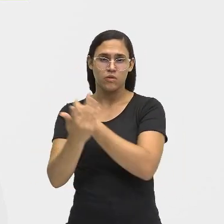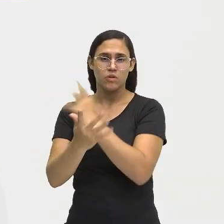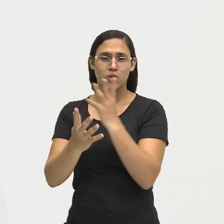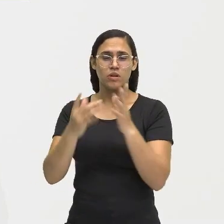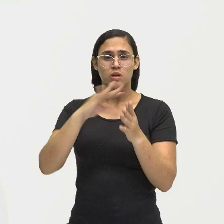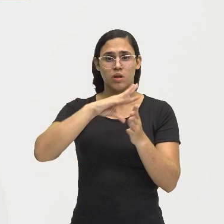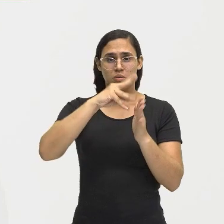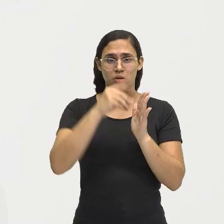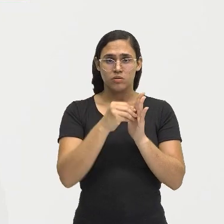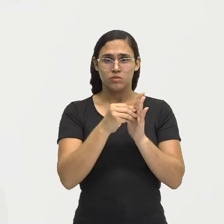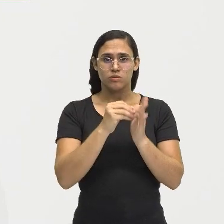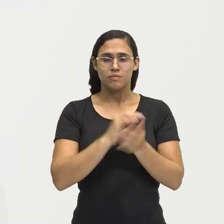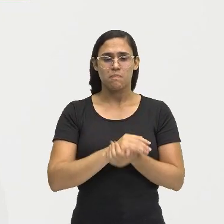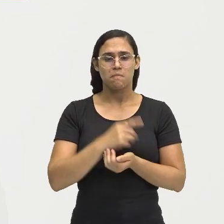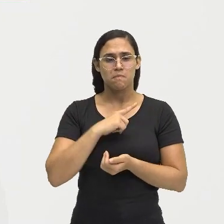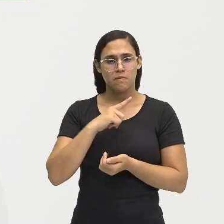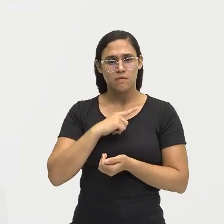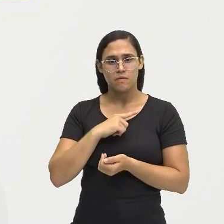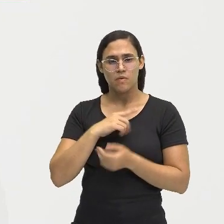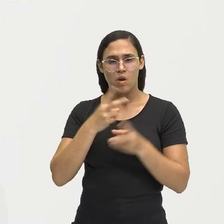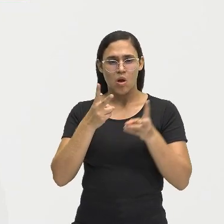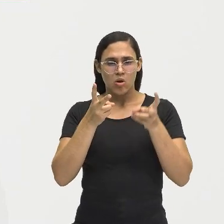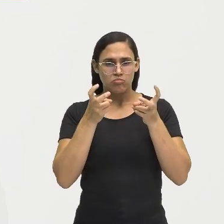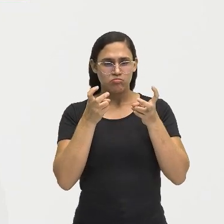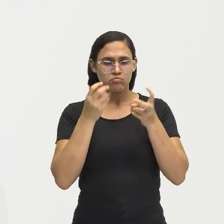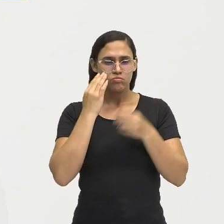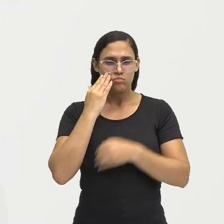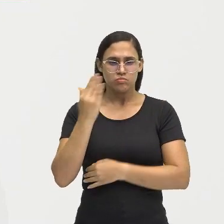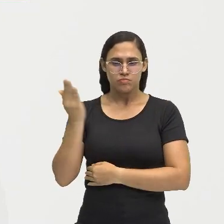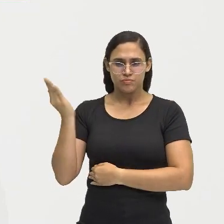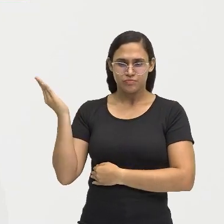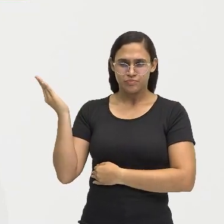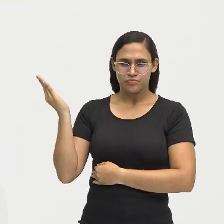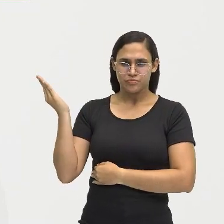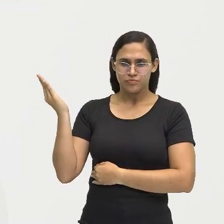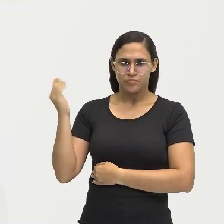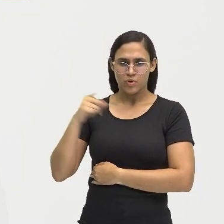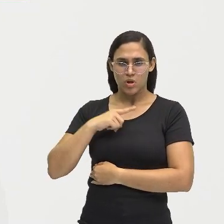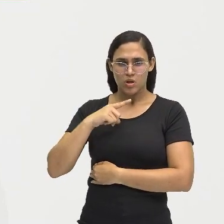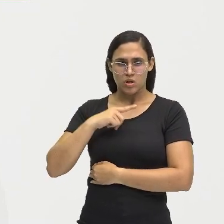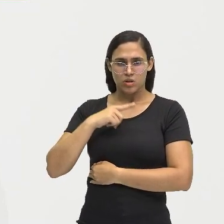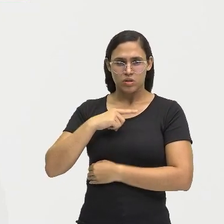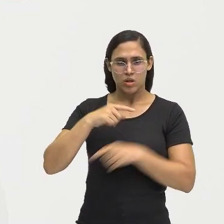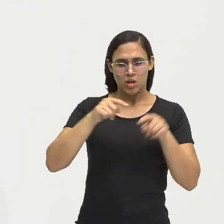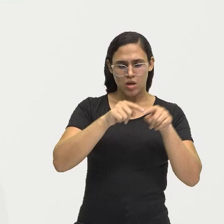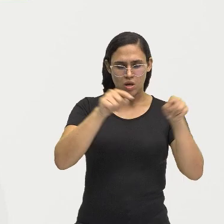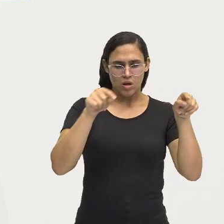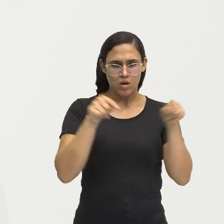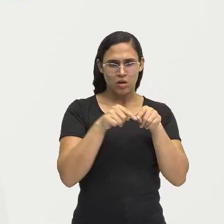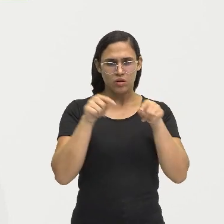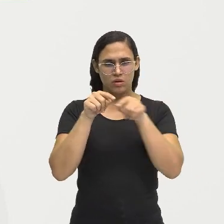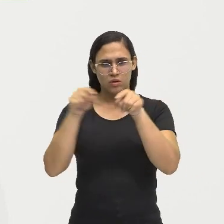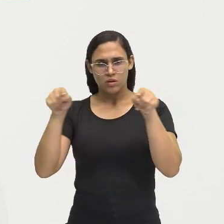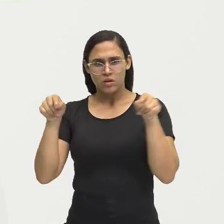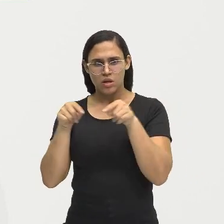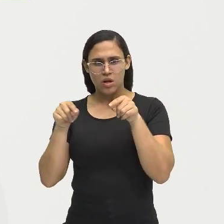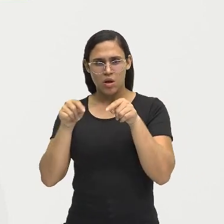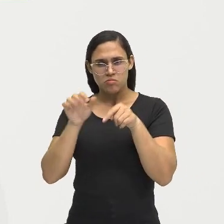amazônica, conseguimos observar que ela fica ali num território, né, bem grande, quase a metade do